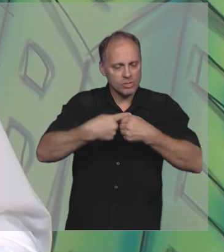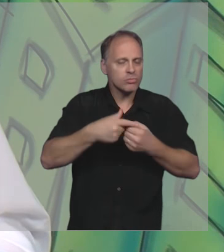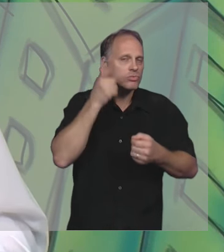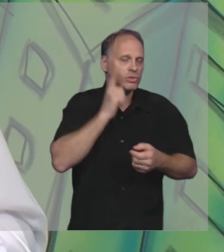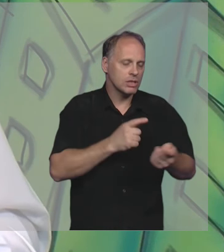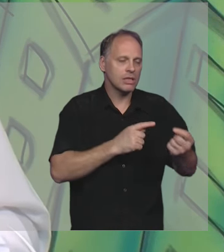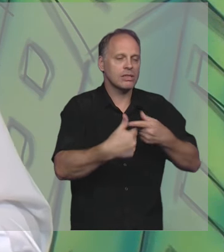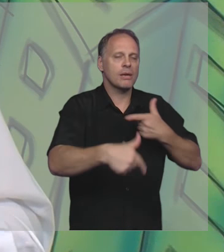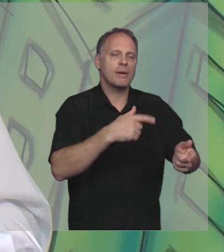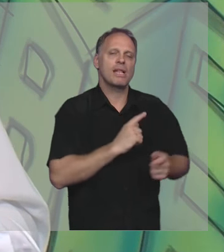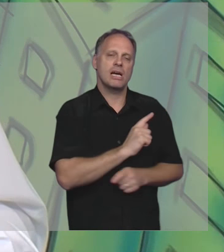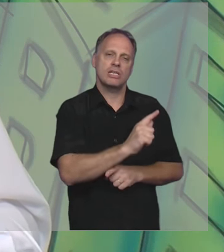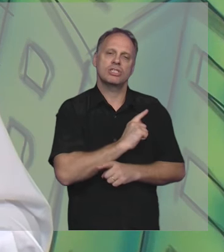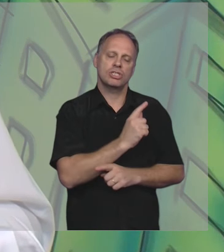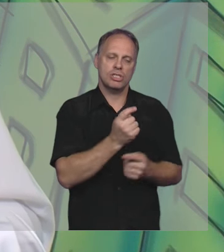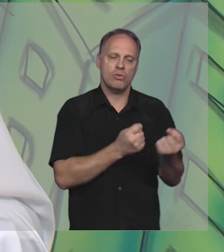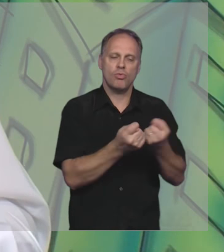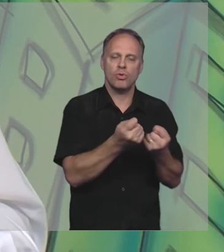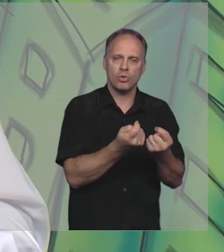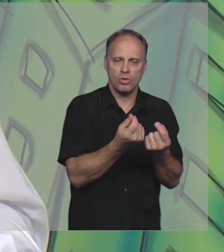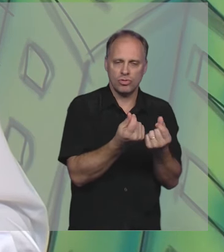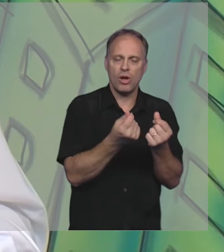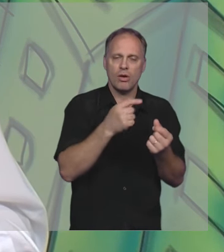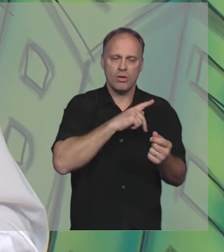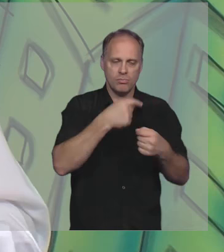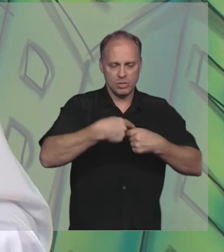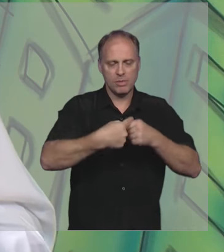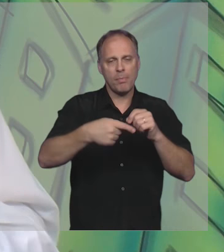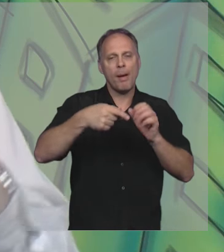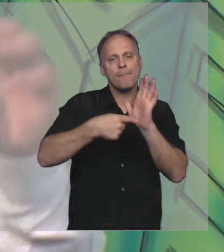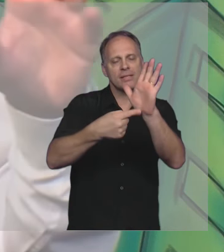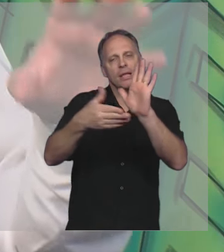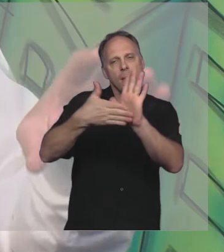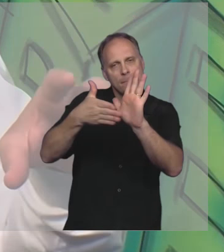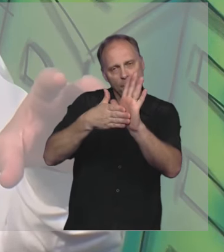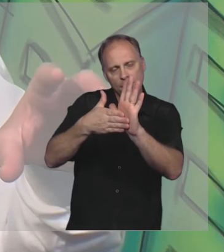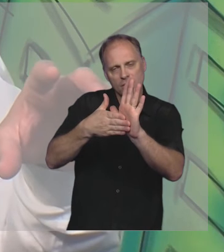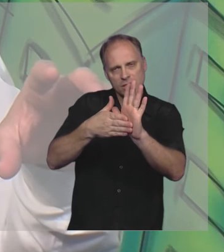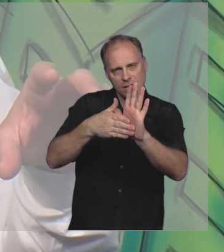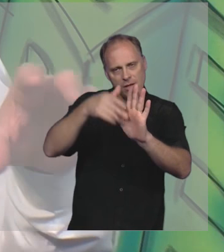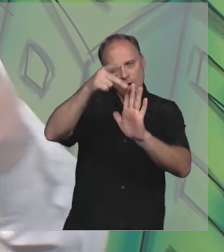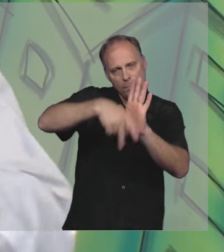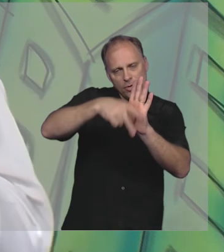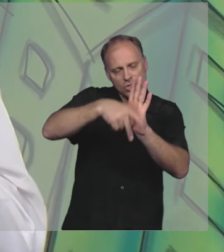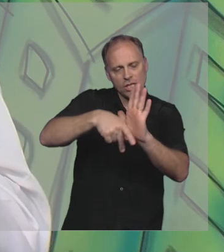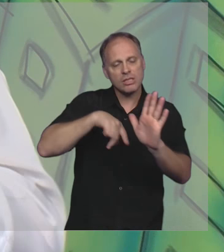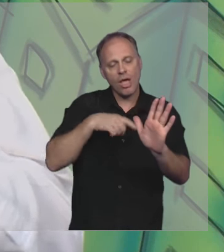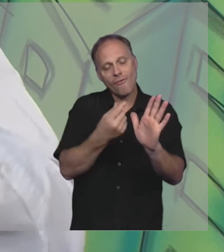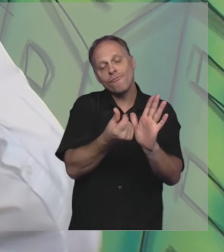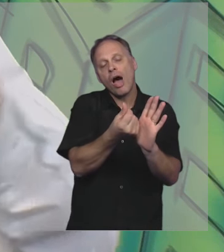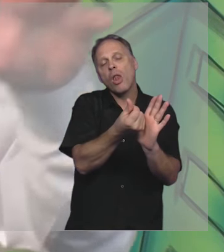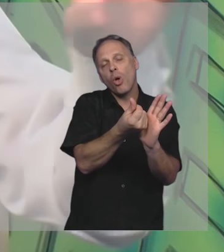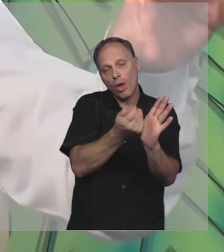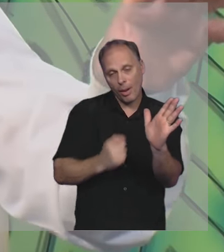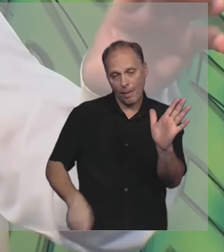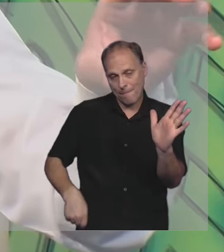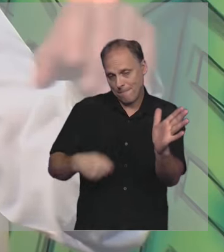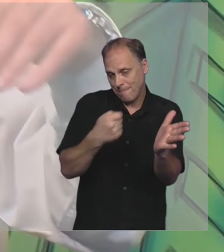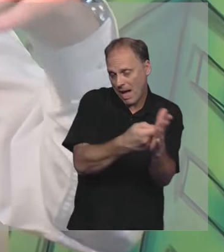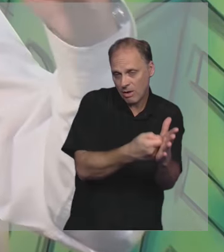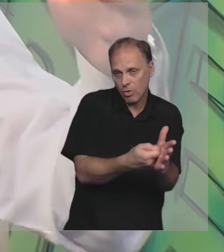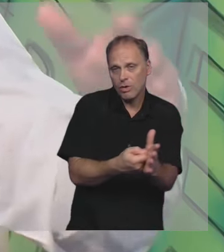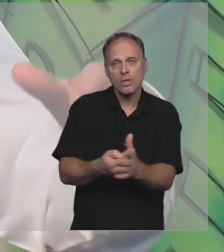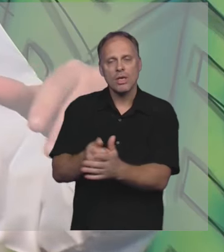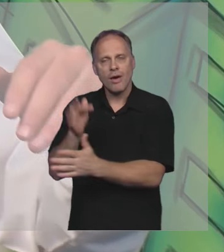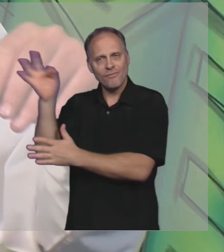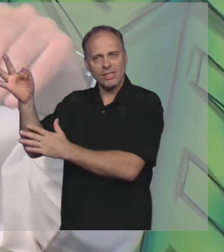investisse em gestão. Então, o município apresentaria um projeto, esse projeto teria um custo definido e esse custo seria